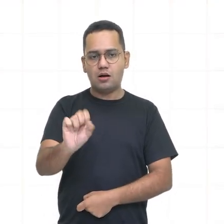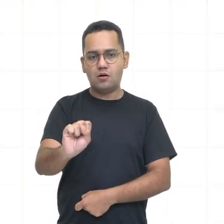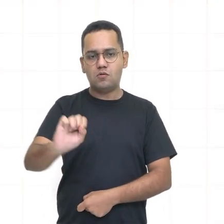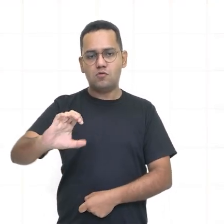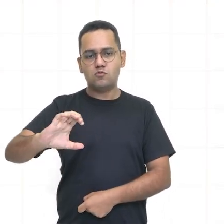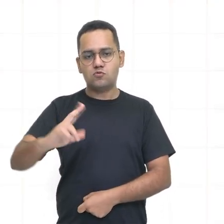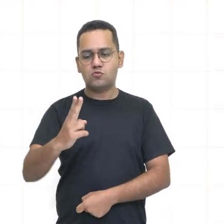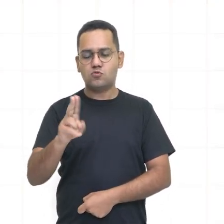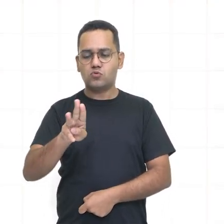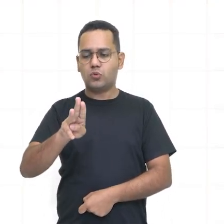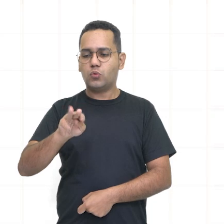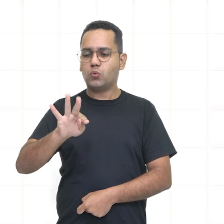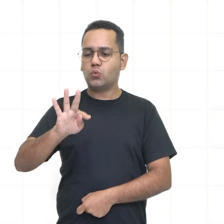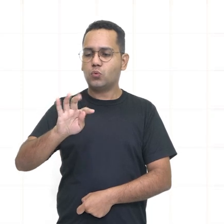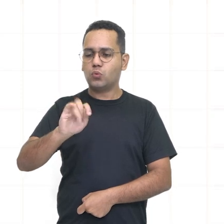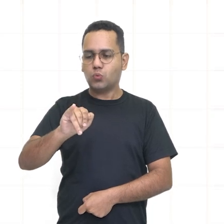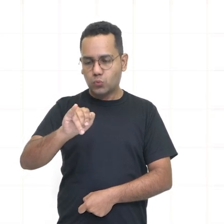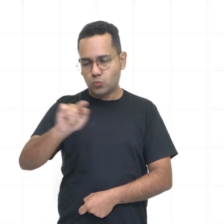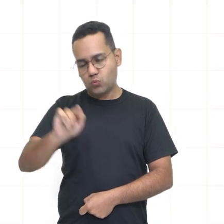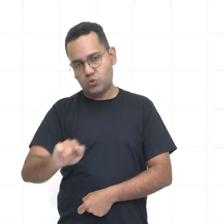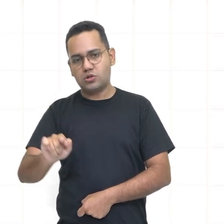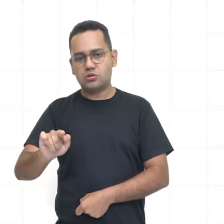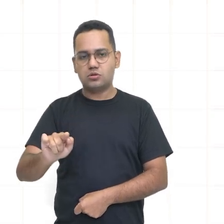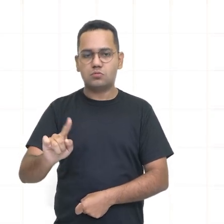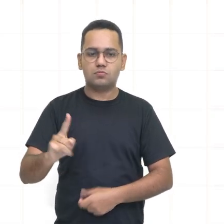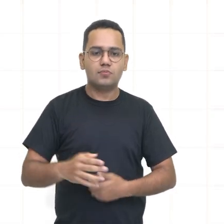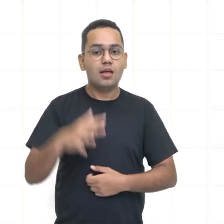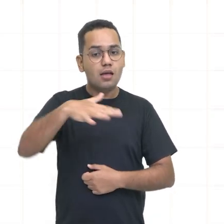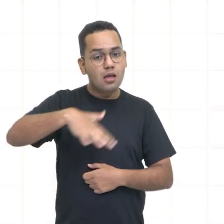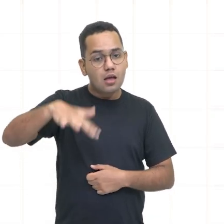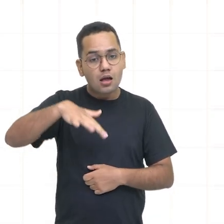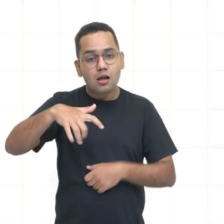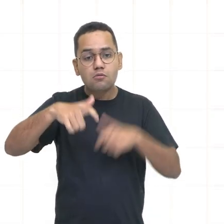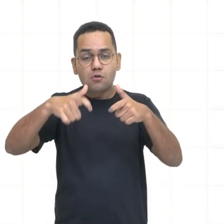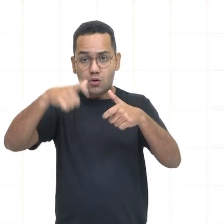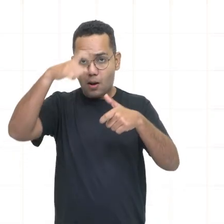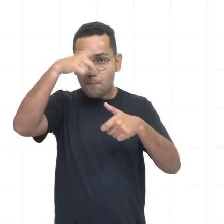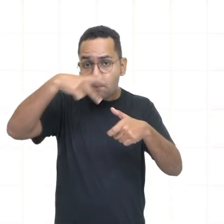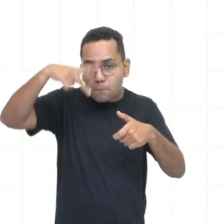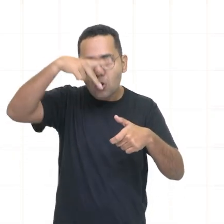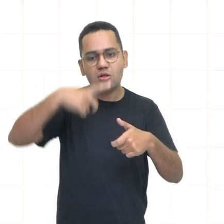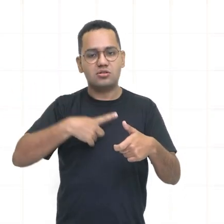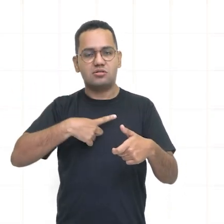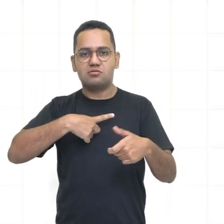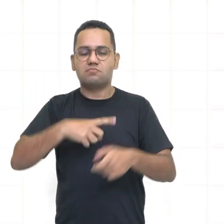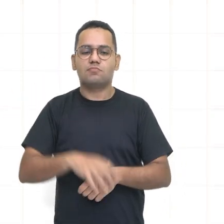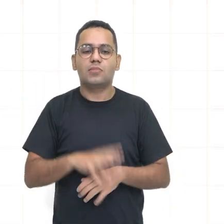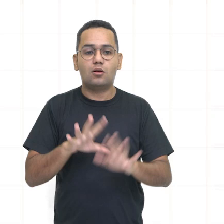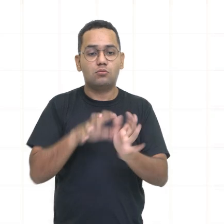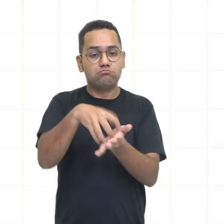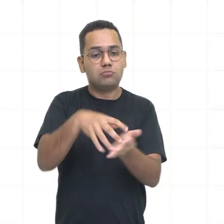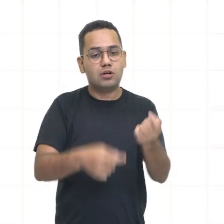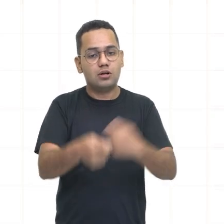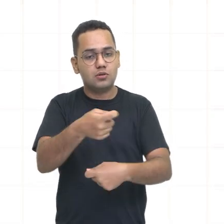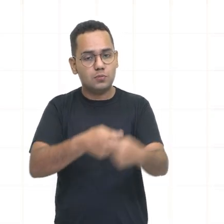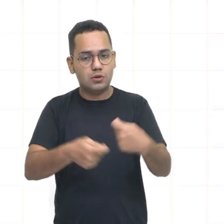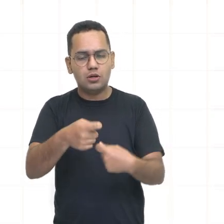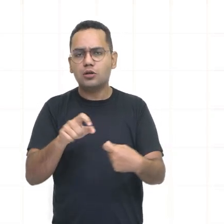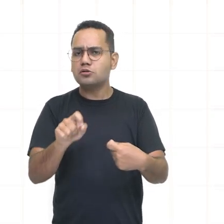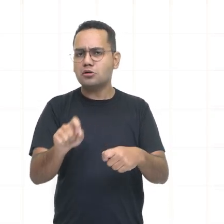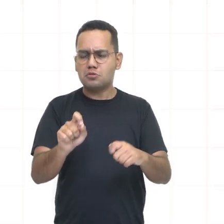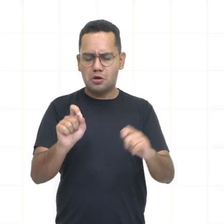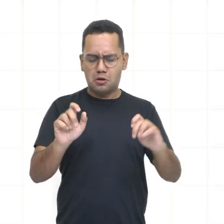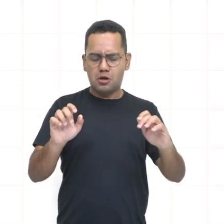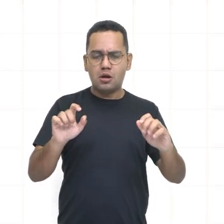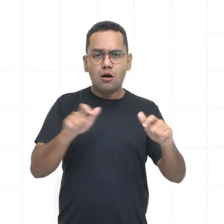de concentração estabelecido em território polonês. Era o centro administrativo de um enorme complexo